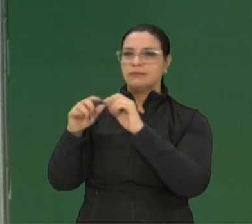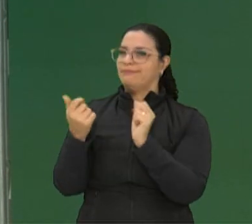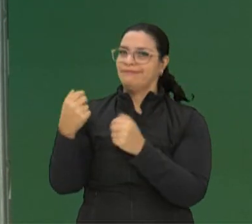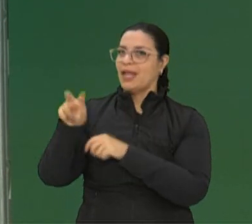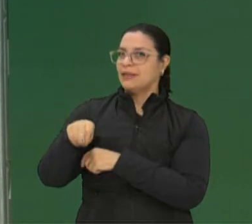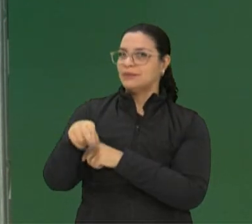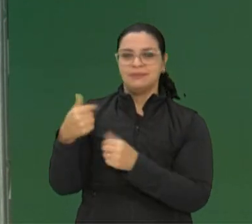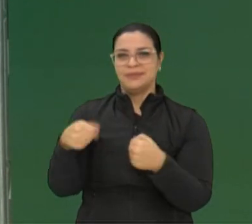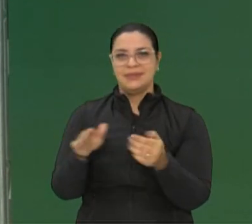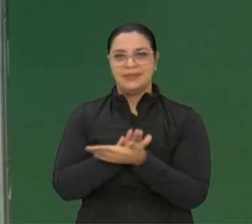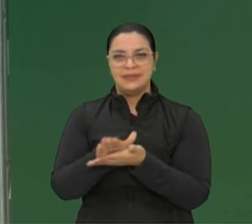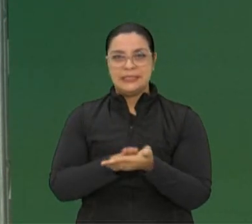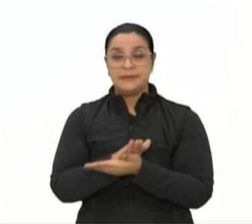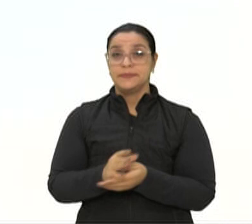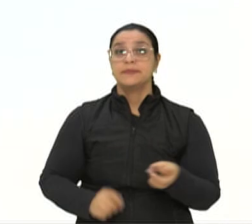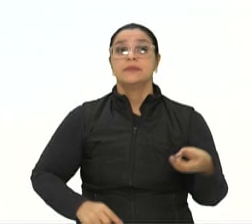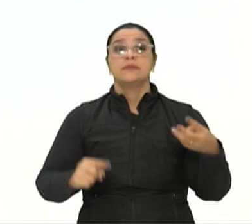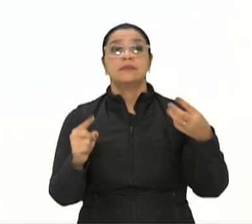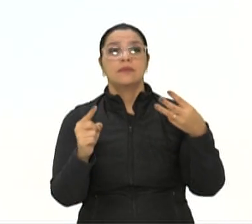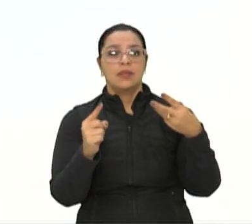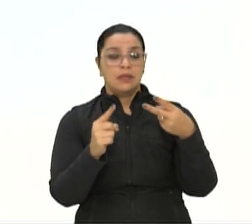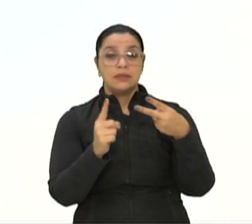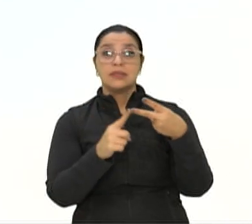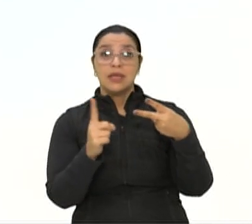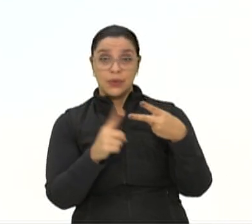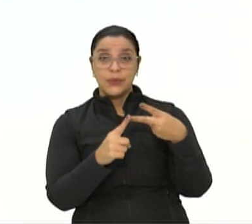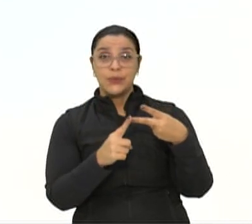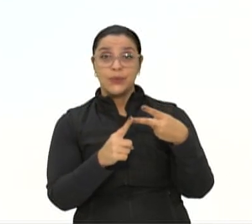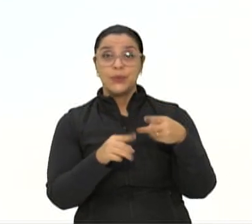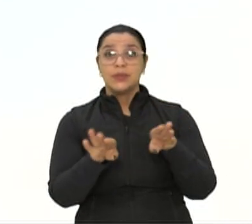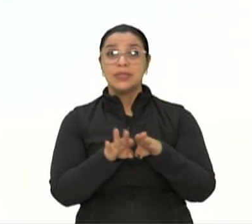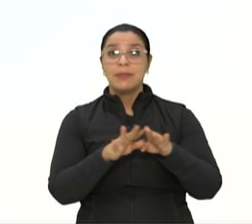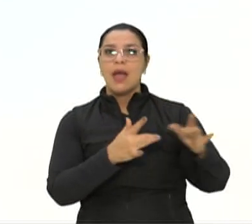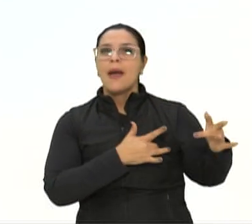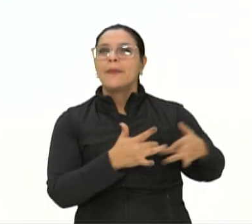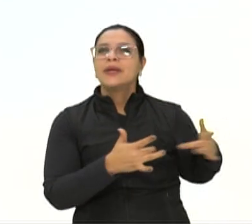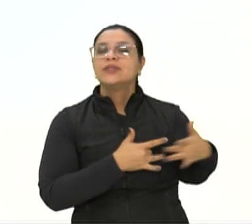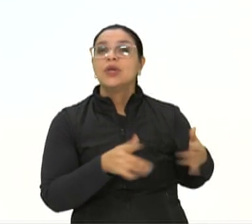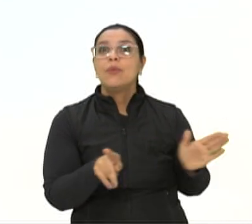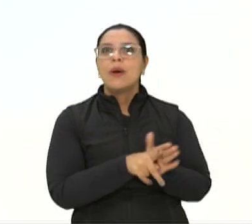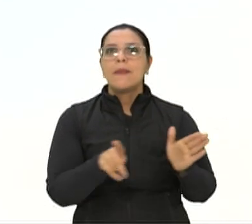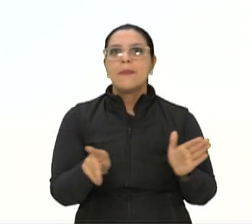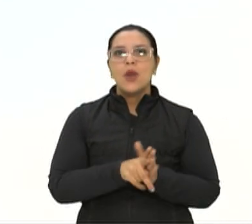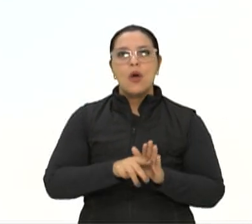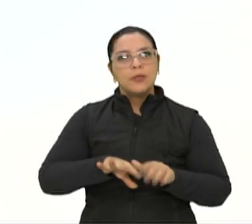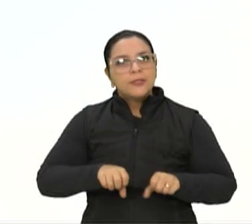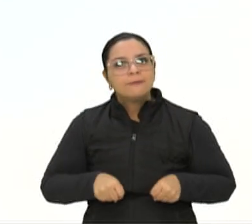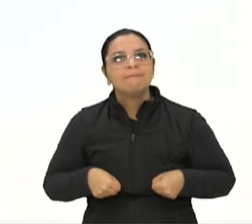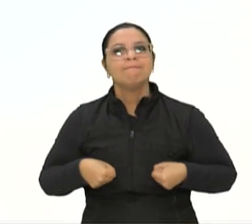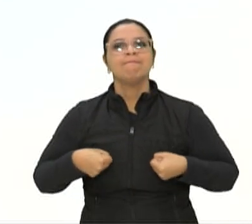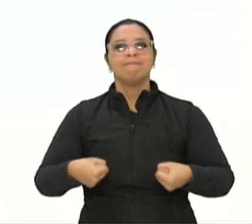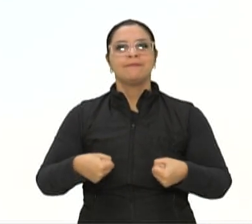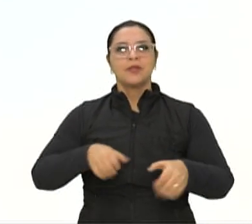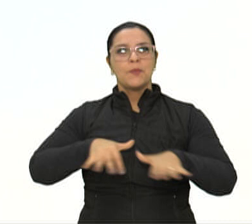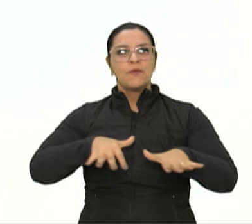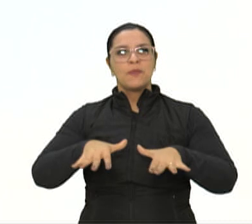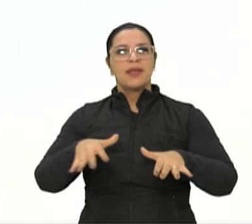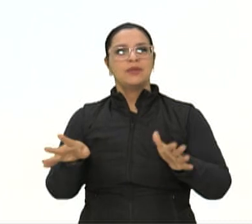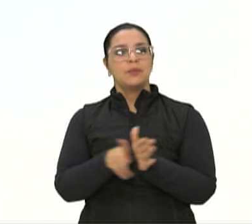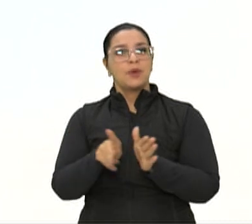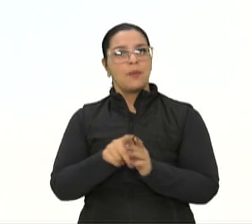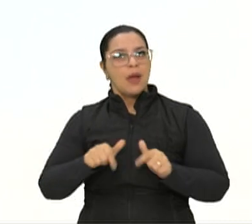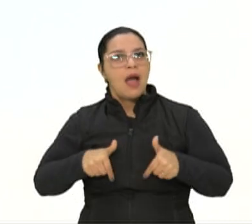Tá? Outro ponto aqui, as paixões são o motor de nossas ações, elas que movem as nossas ações.